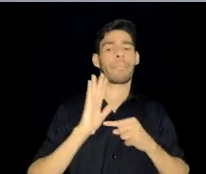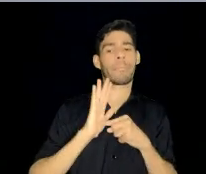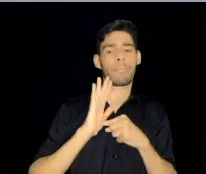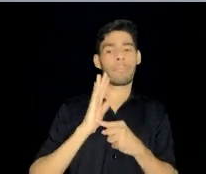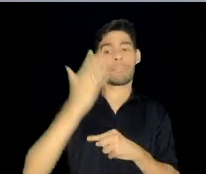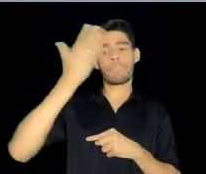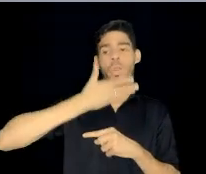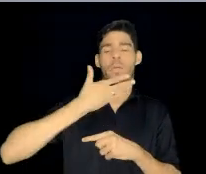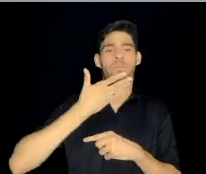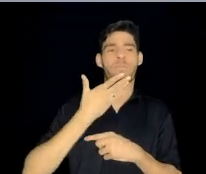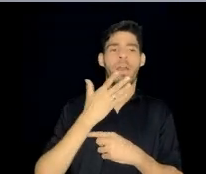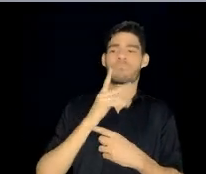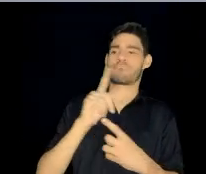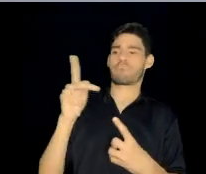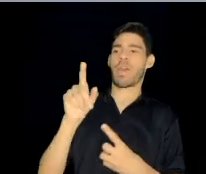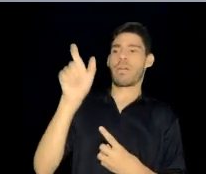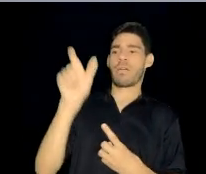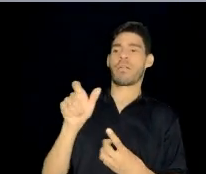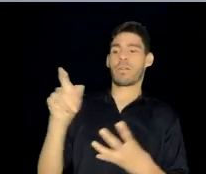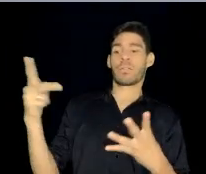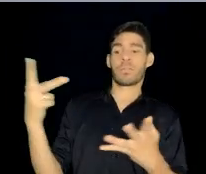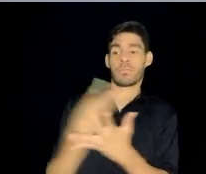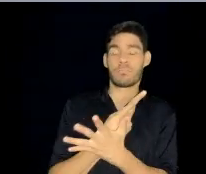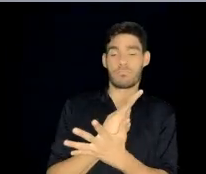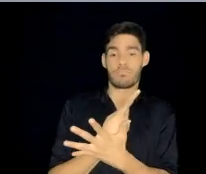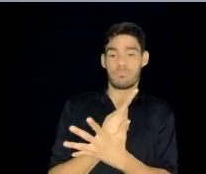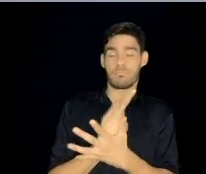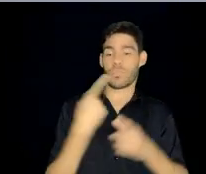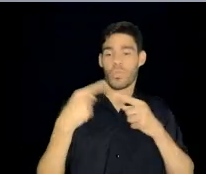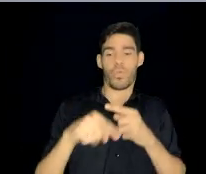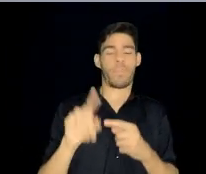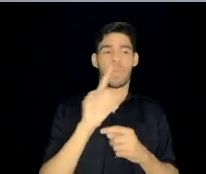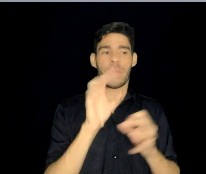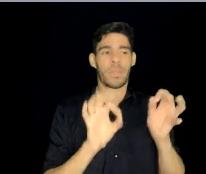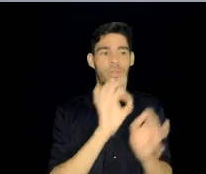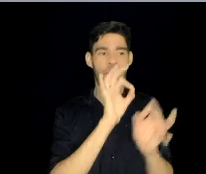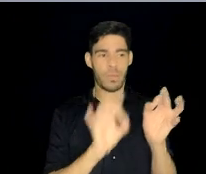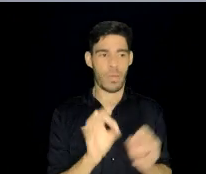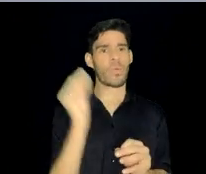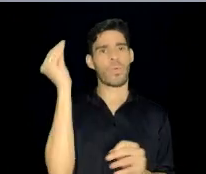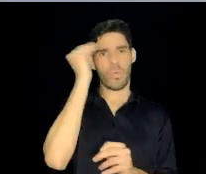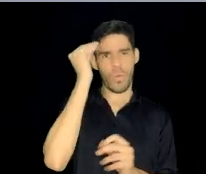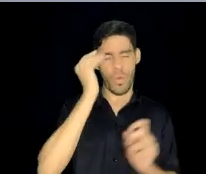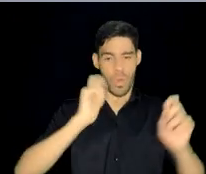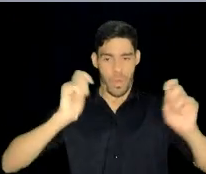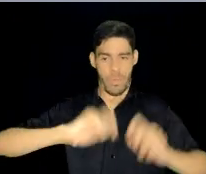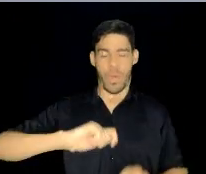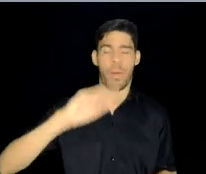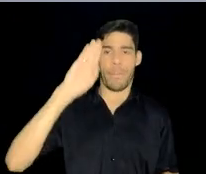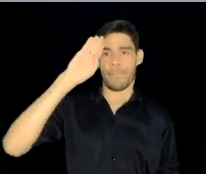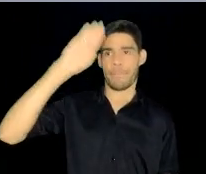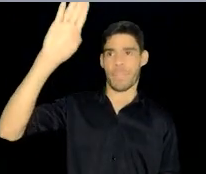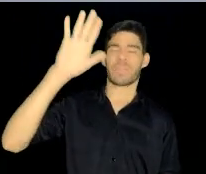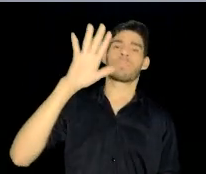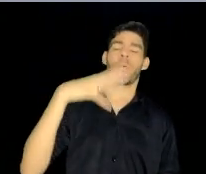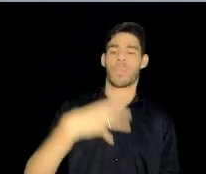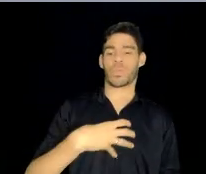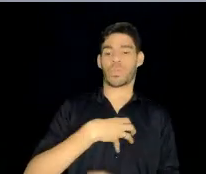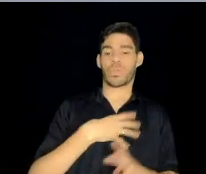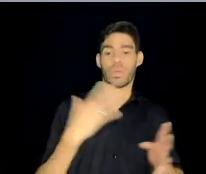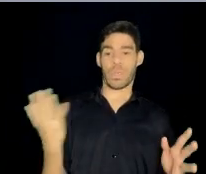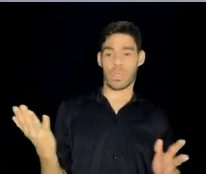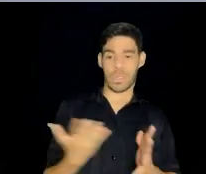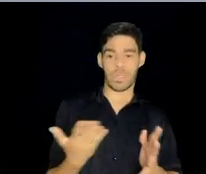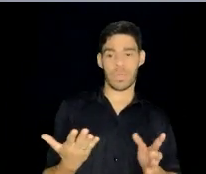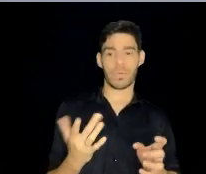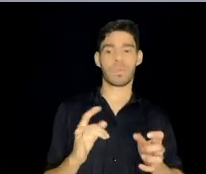de inocência é demonstrar que o fato praticado era típico, antijurídico e culpável. Principalmente